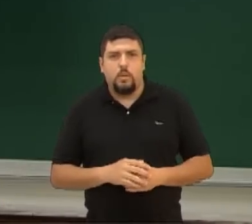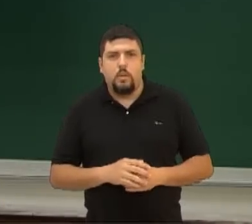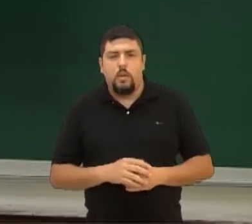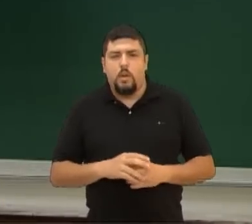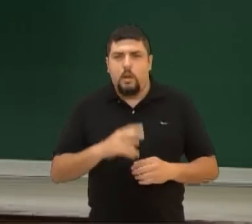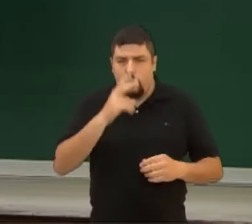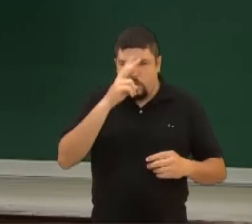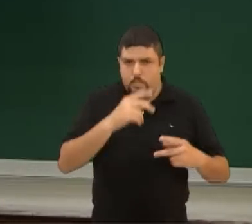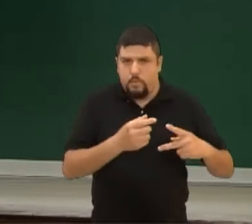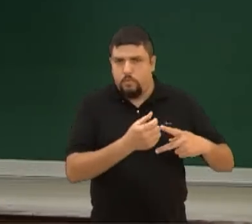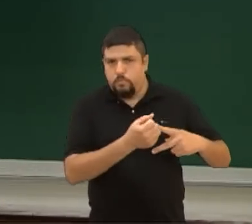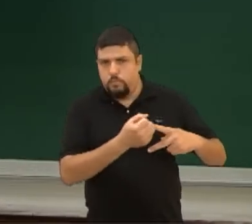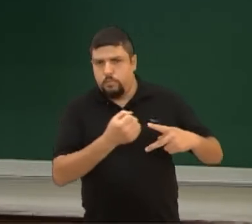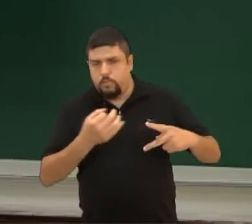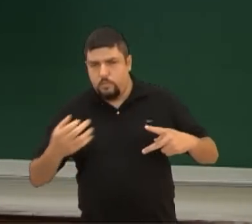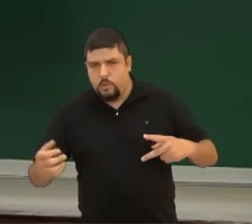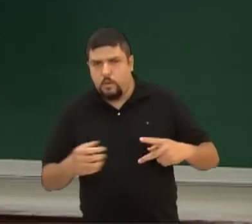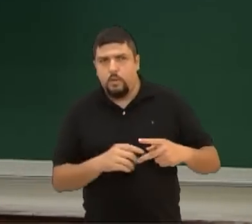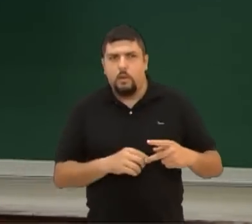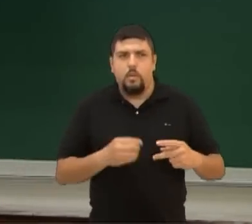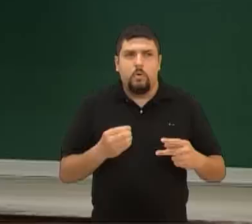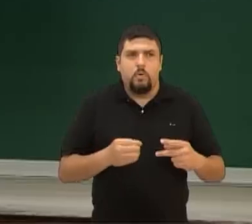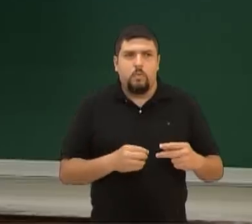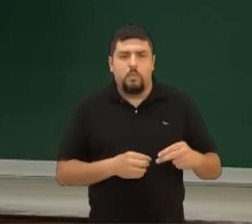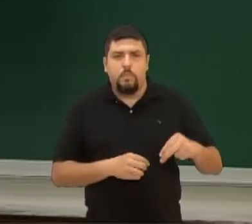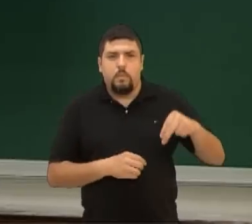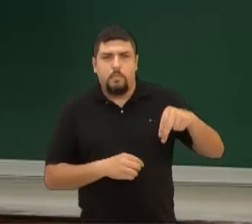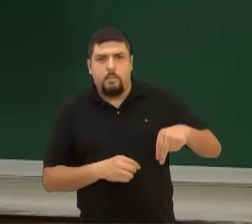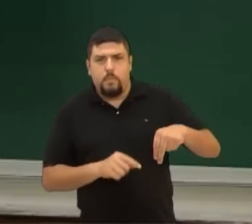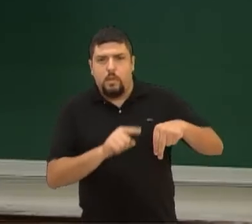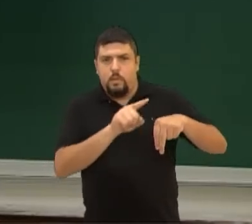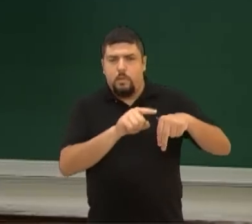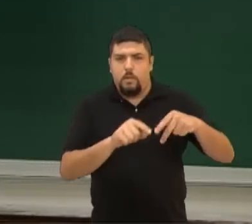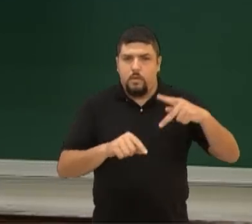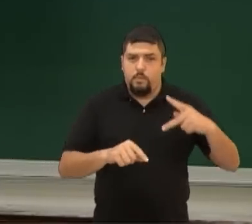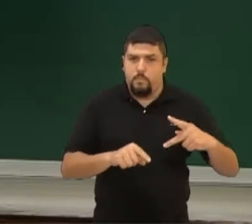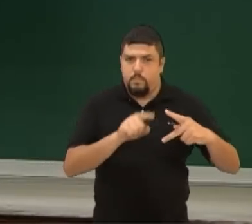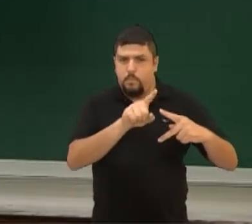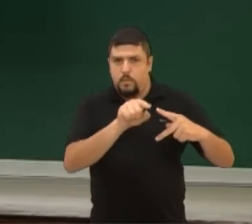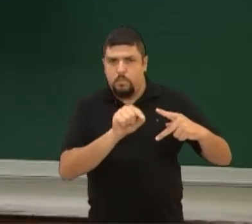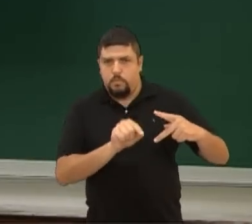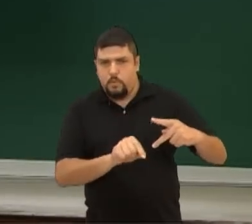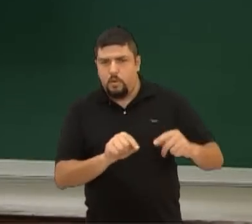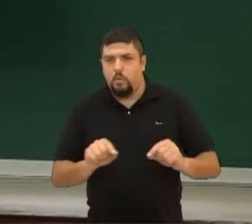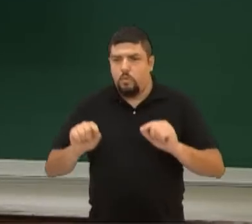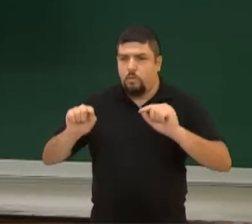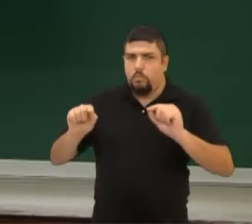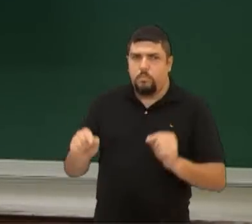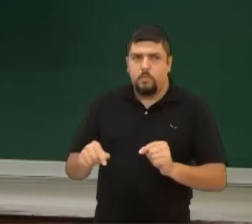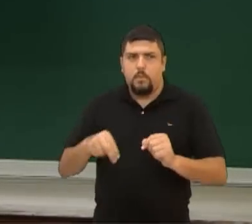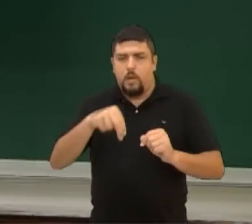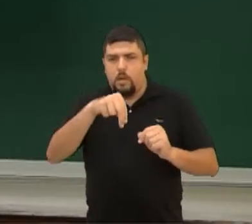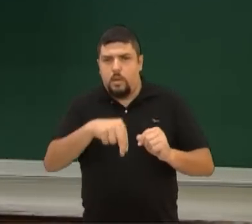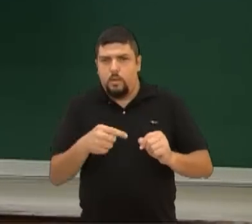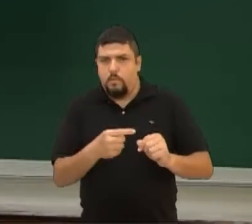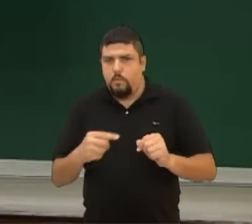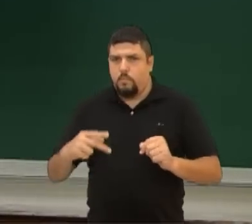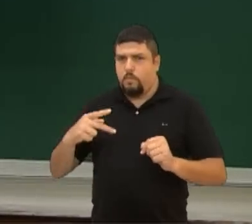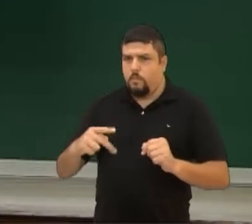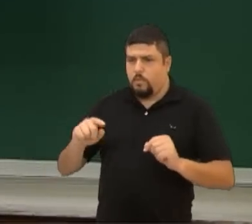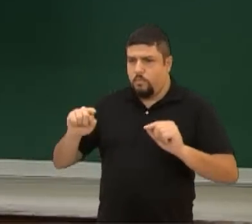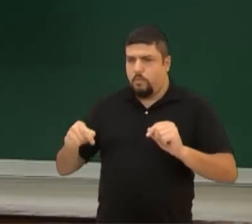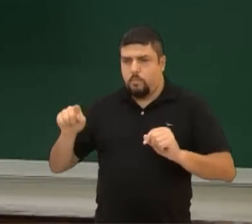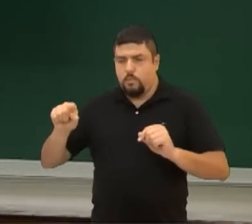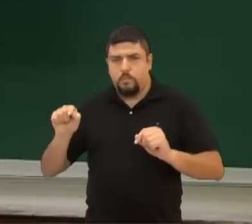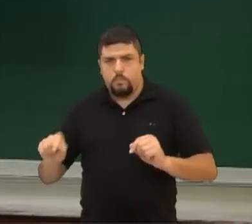fórmula, fatorial do N, N menos P. Gente, ó, essa parte aqui ó, da fórmula é a fórmula de arranjo, só que em arranjo,